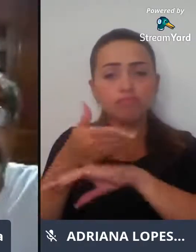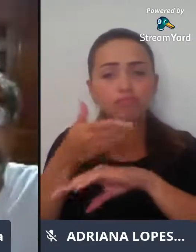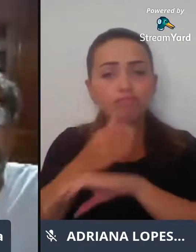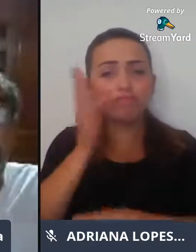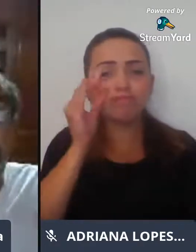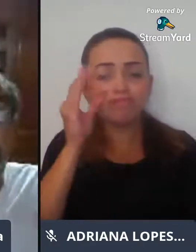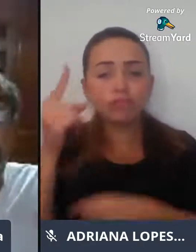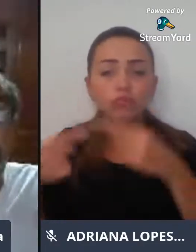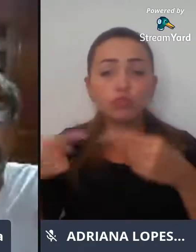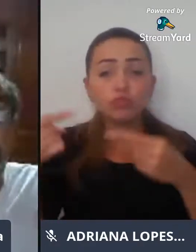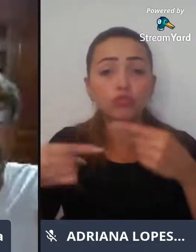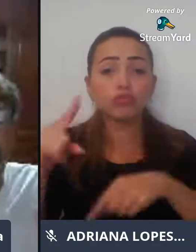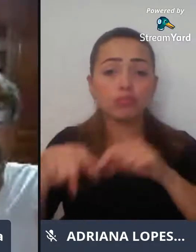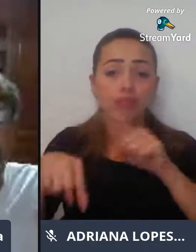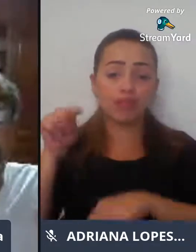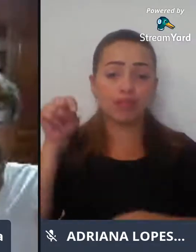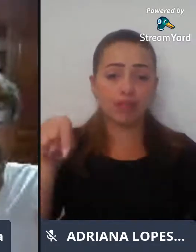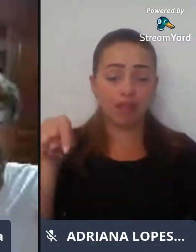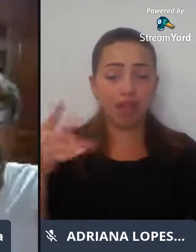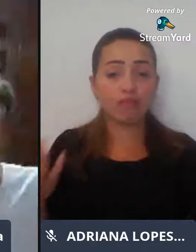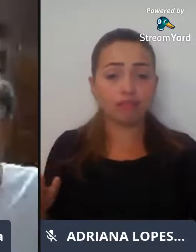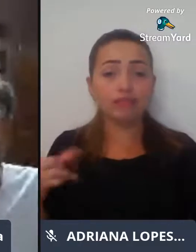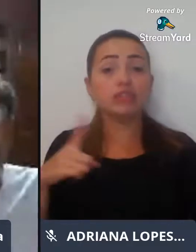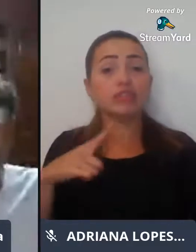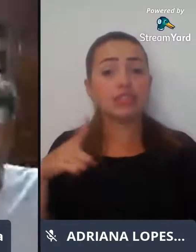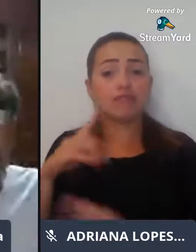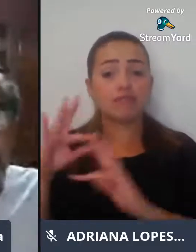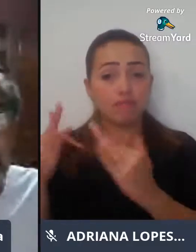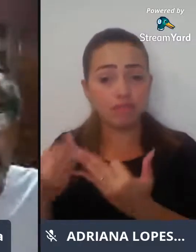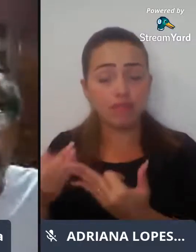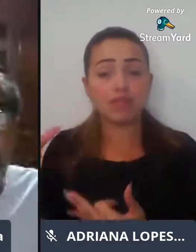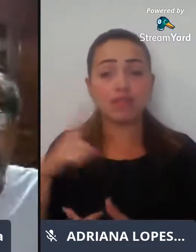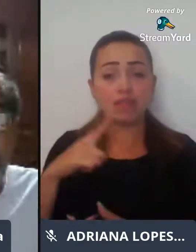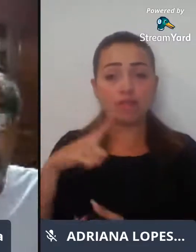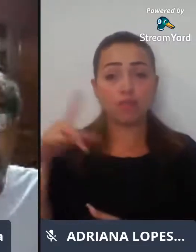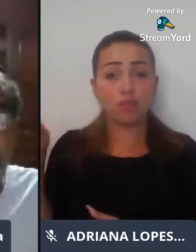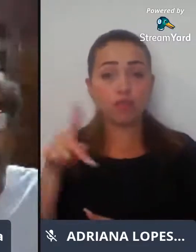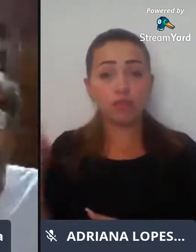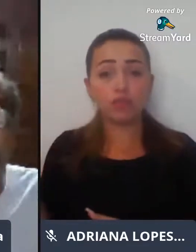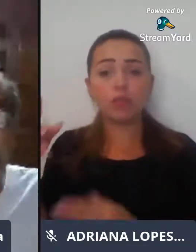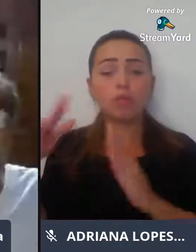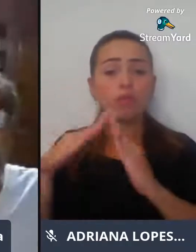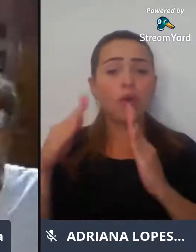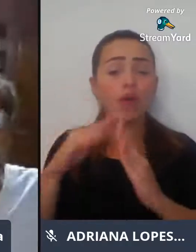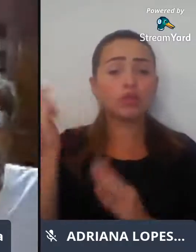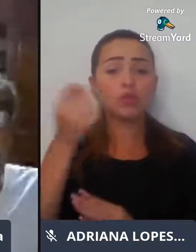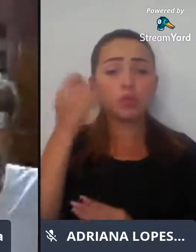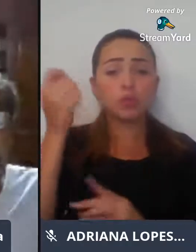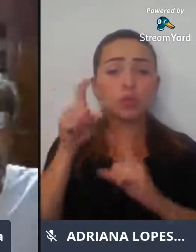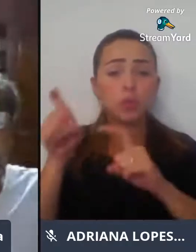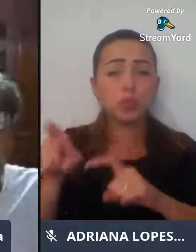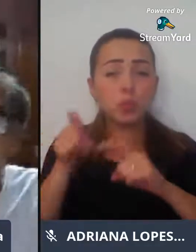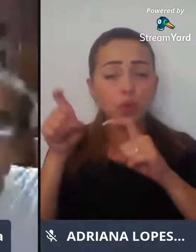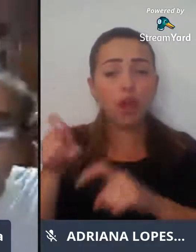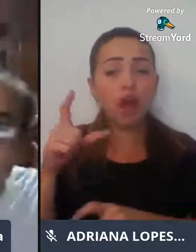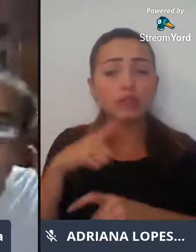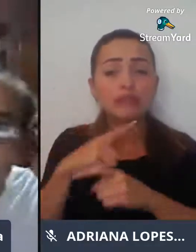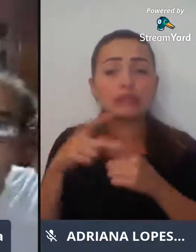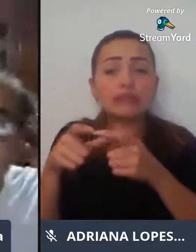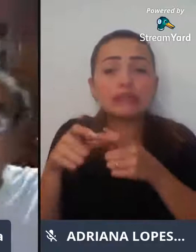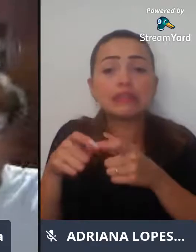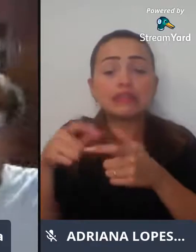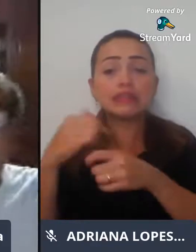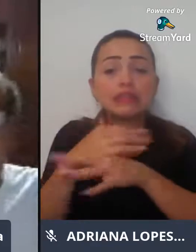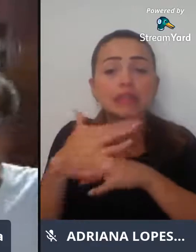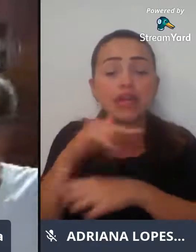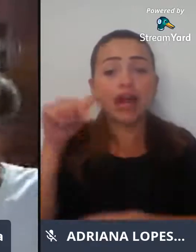vídeo. Nós tivemos mães, nós tivemos professoras do interior do Rio Grande do Sul, da zona rural de uma pequena cidade de